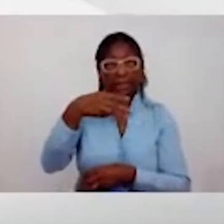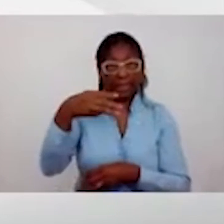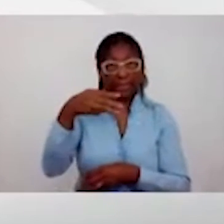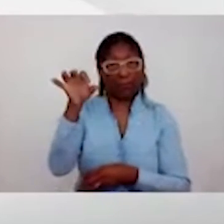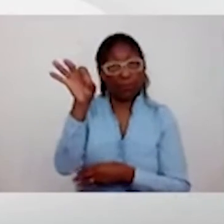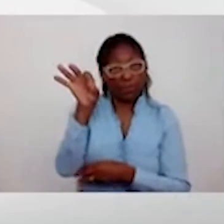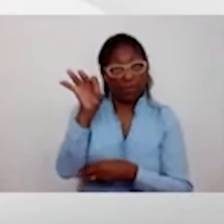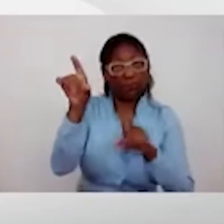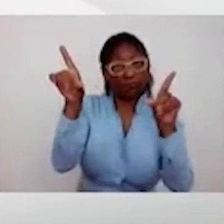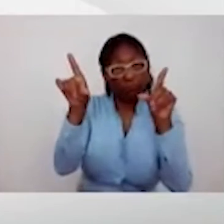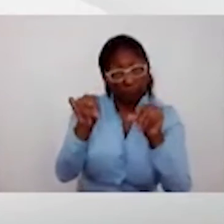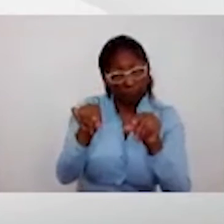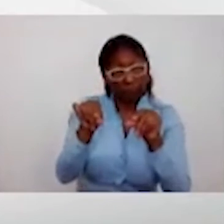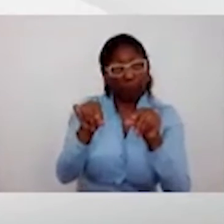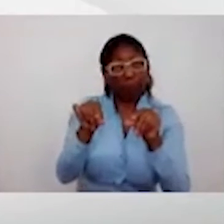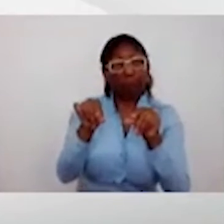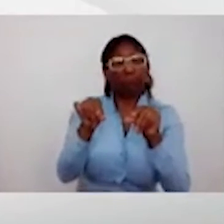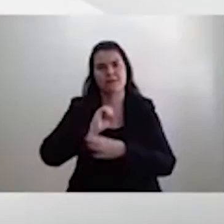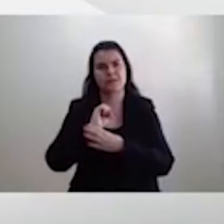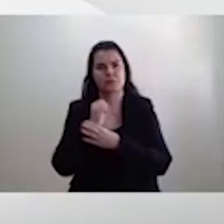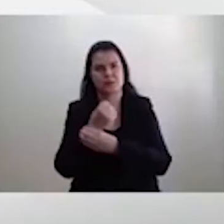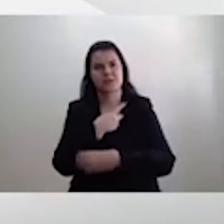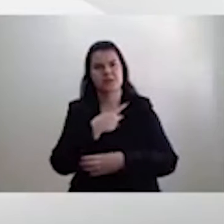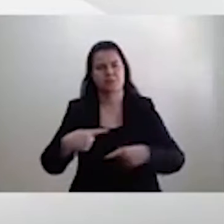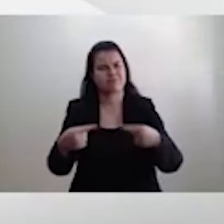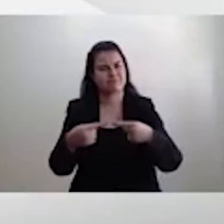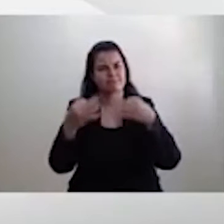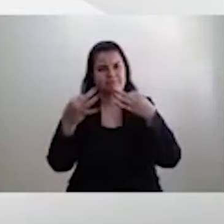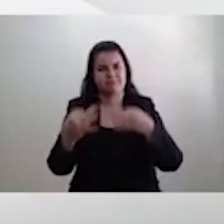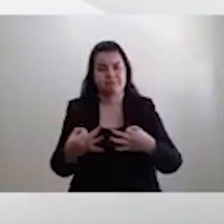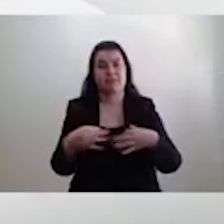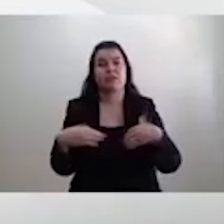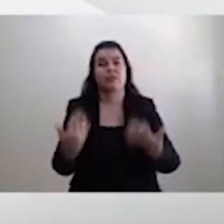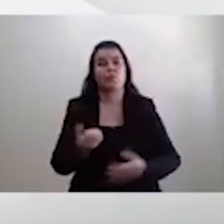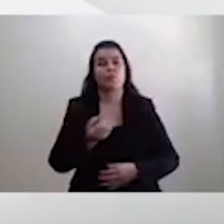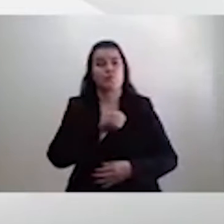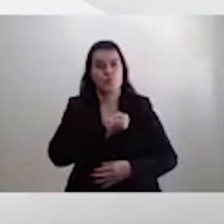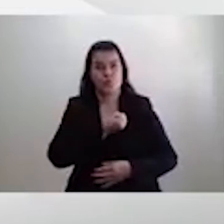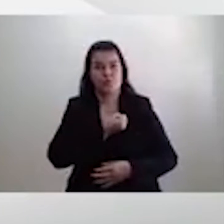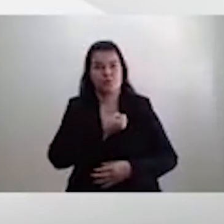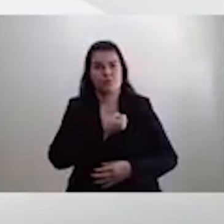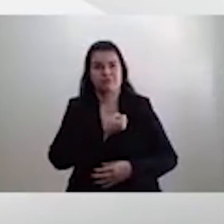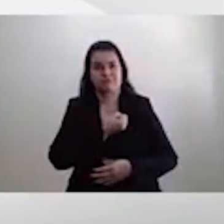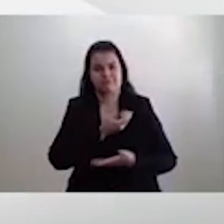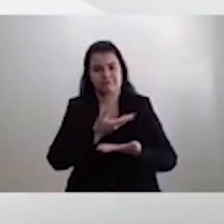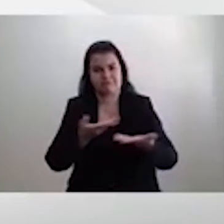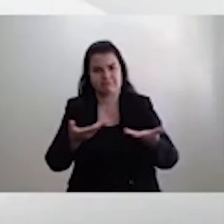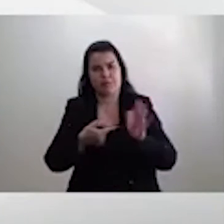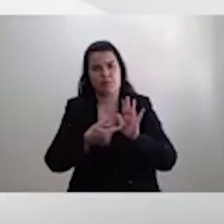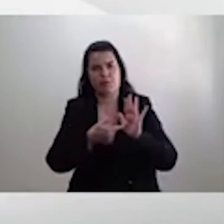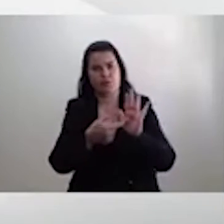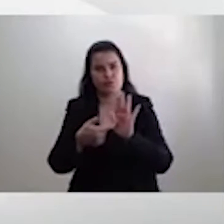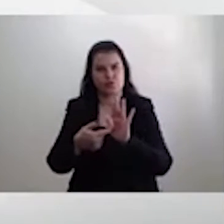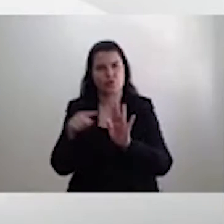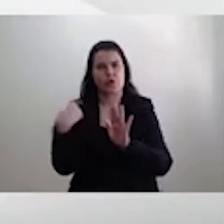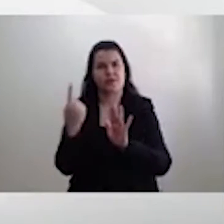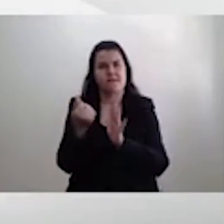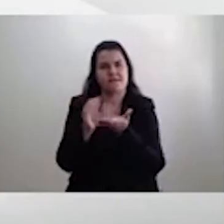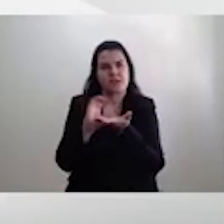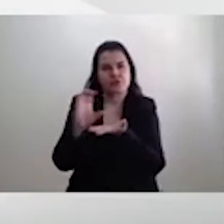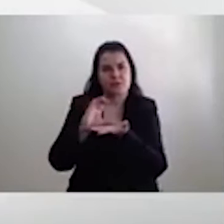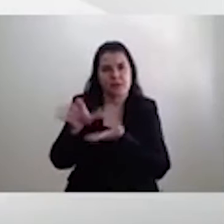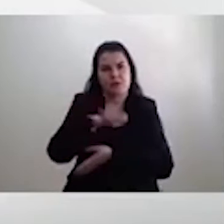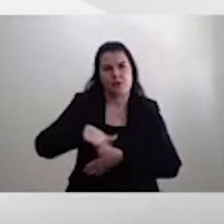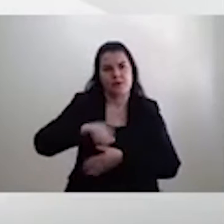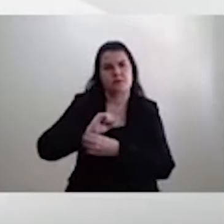nos casos de tentativa de feminicídio. A tendência com esse investimento que nós estamos fazendo na segurança pública